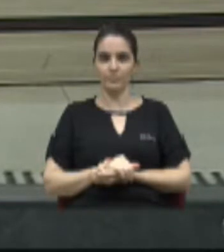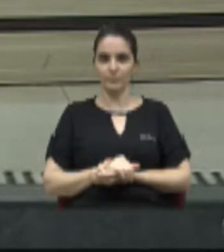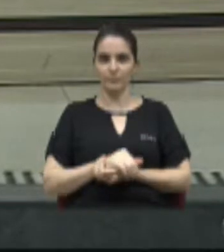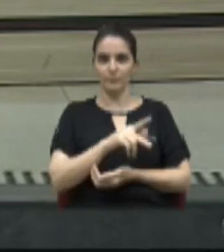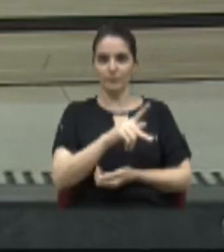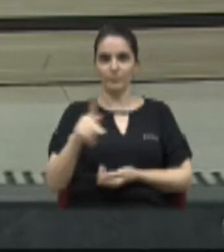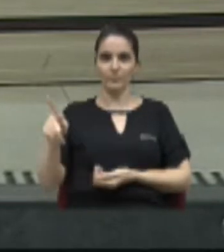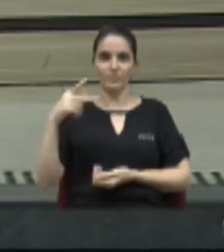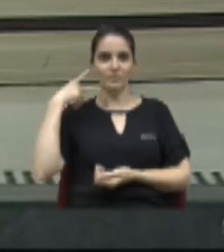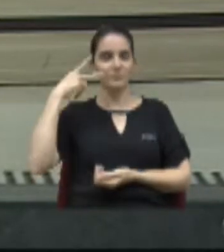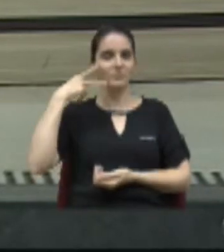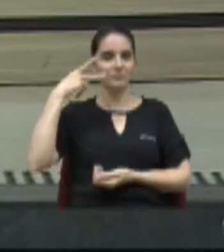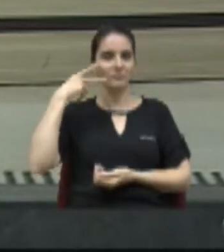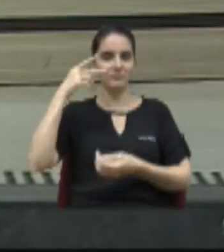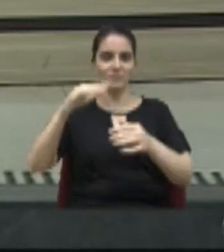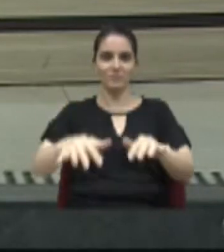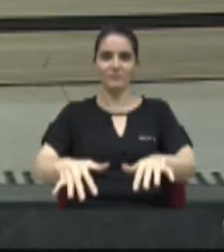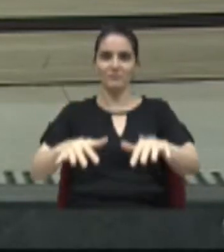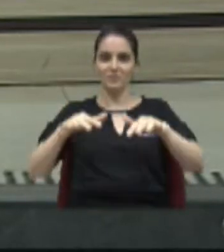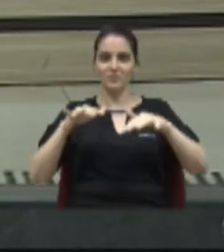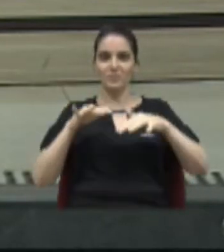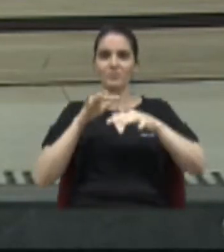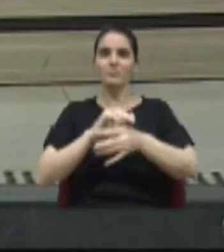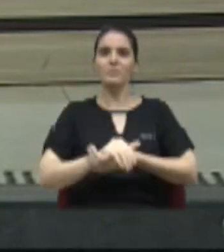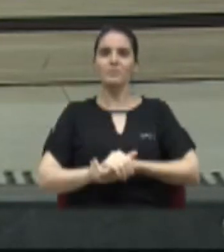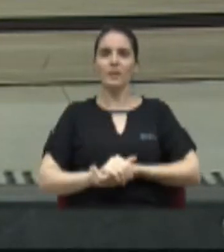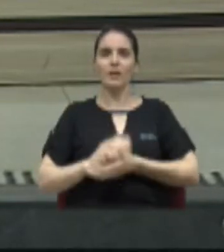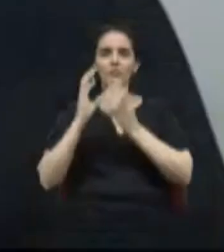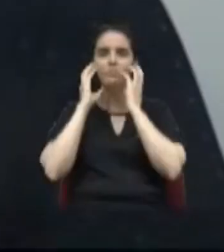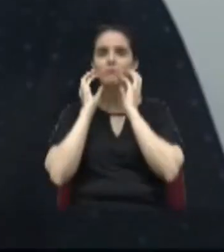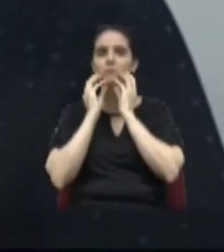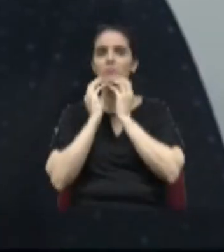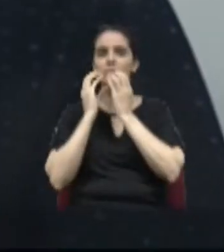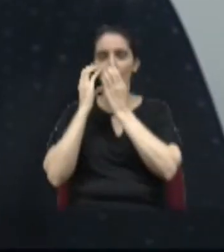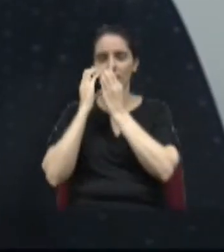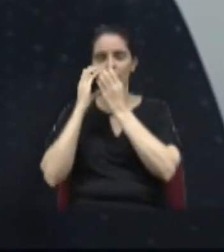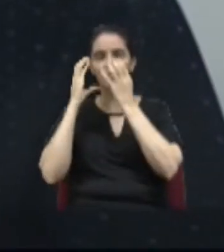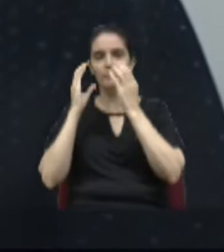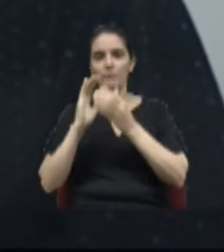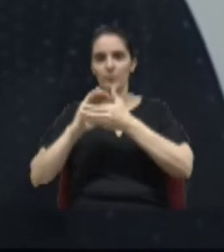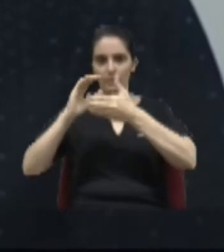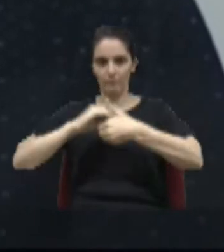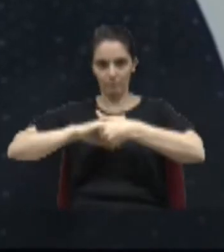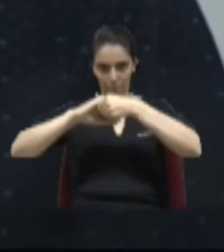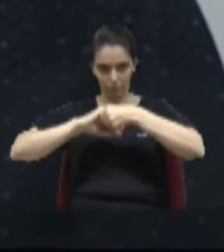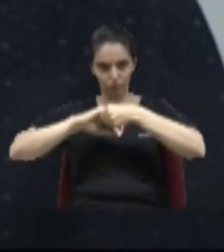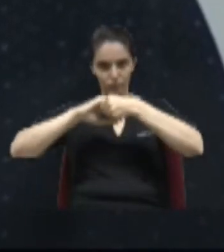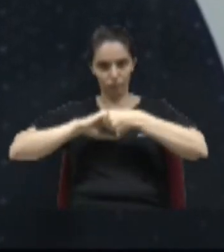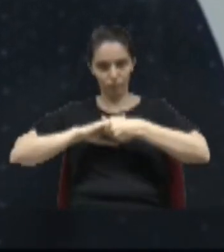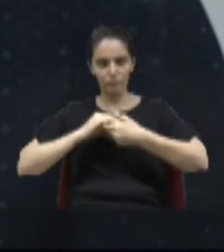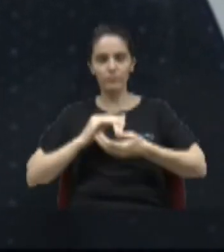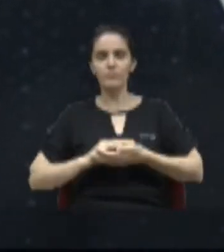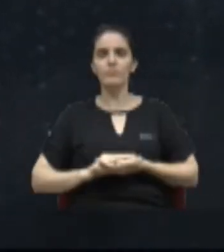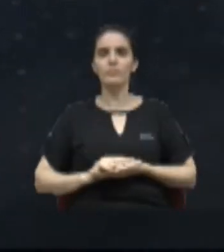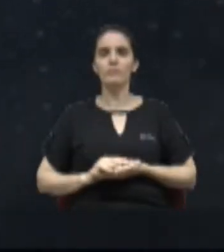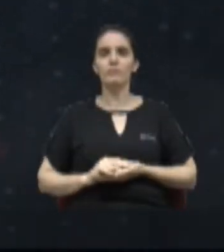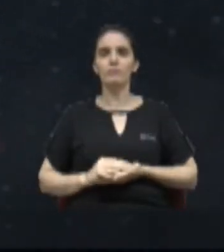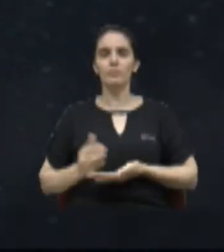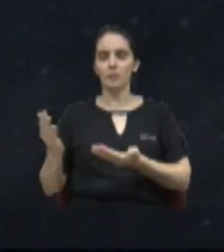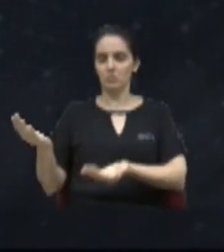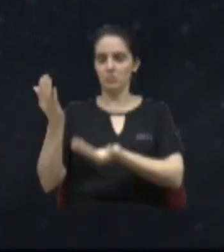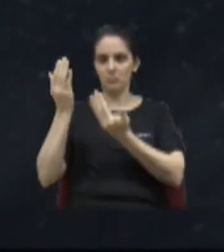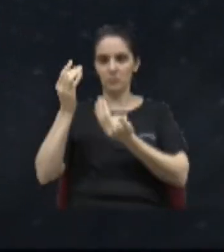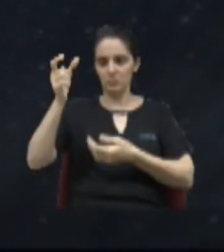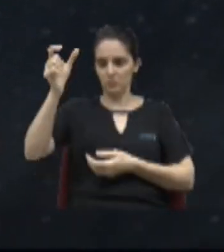amigos vereadores, público que aqui se encontra, mil parabéns pela propositura, uma homenagem justa